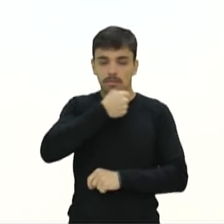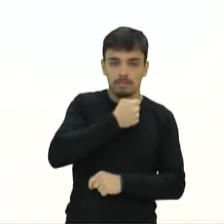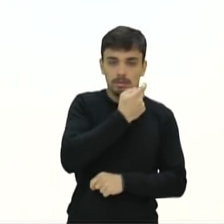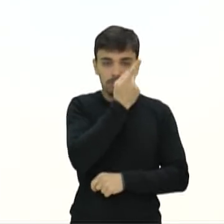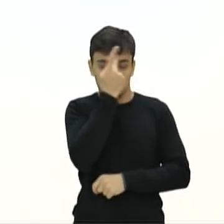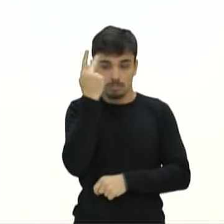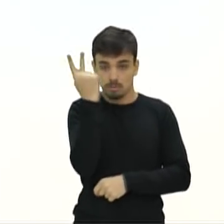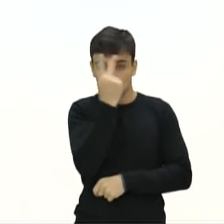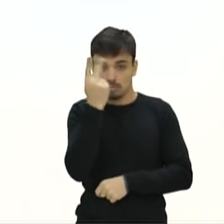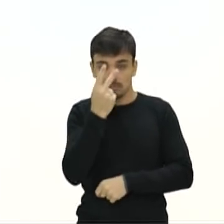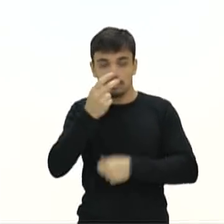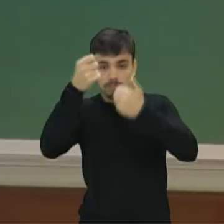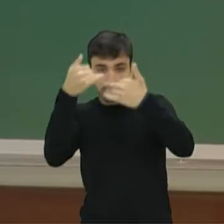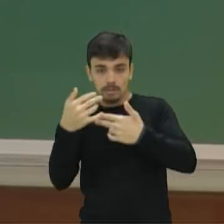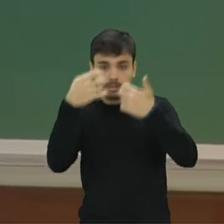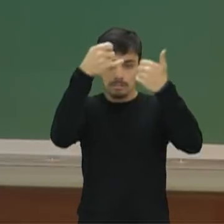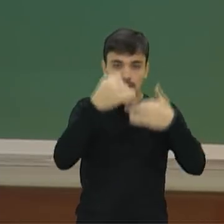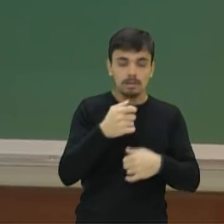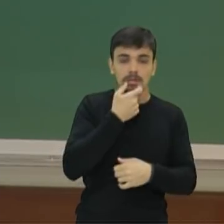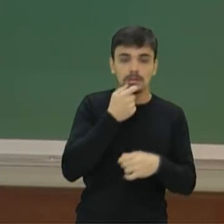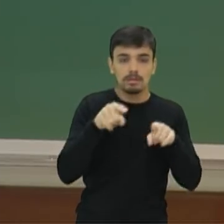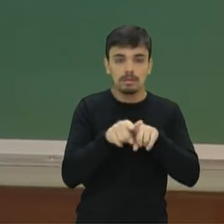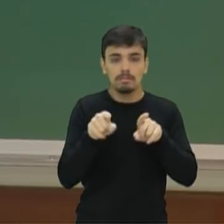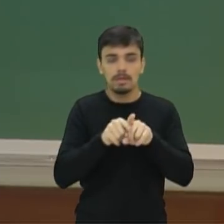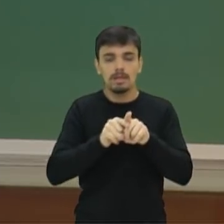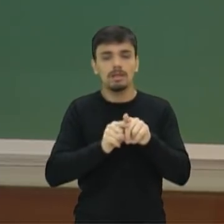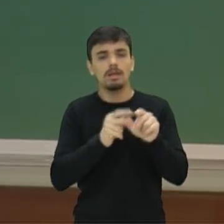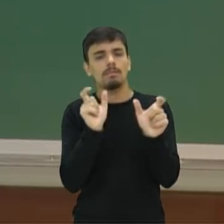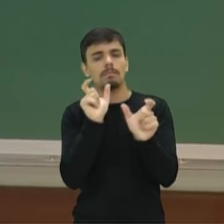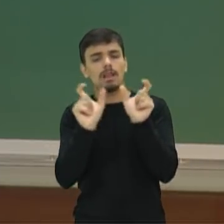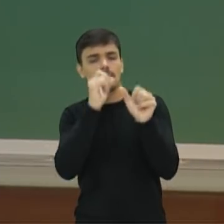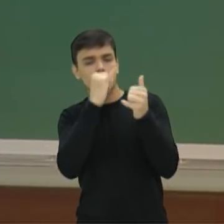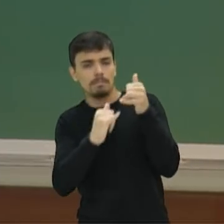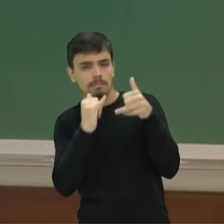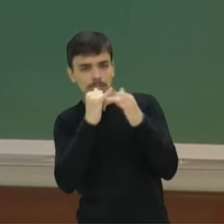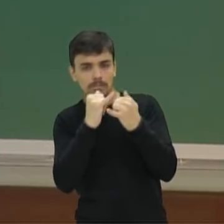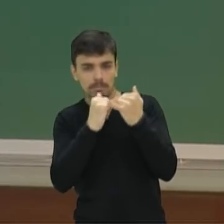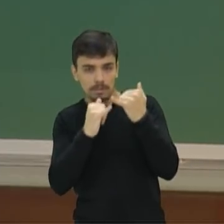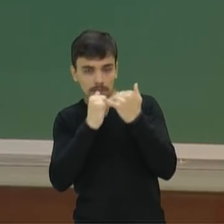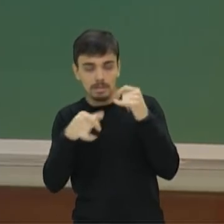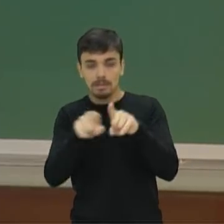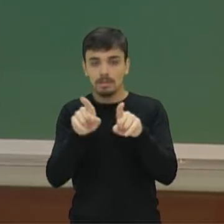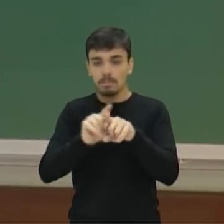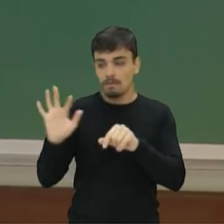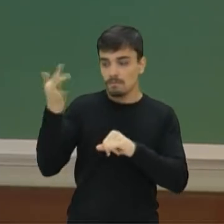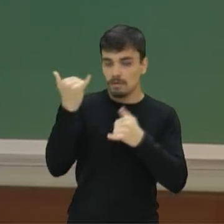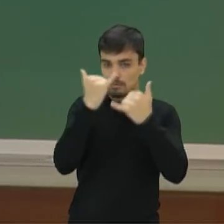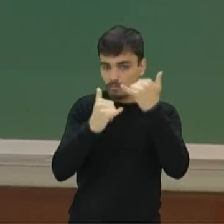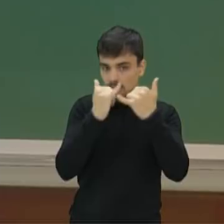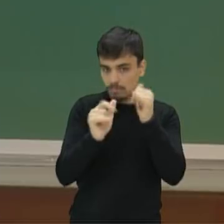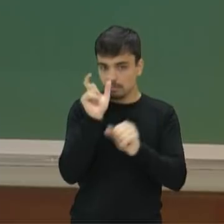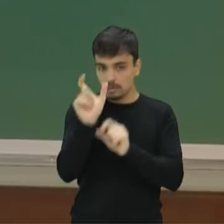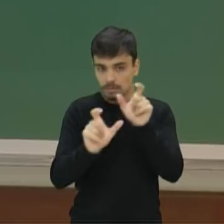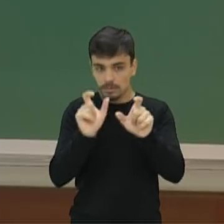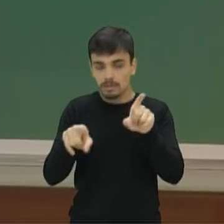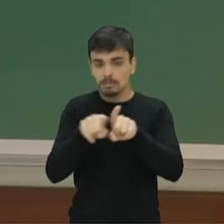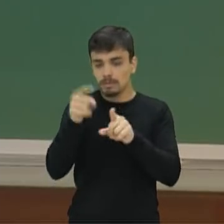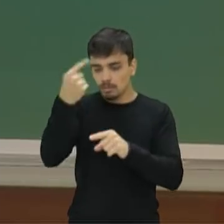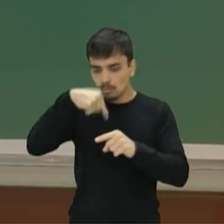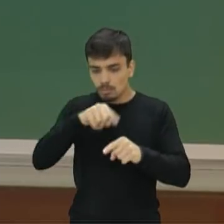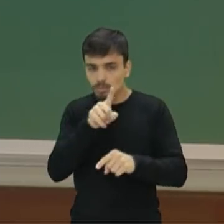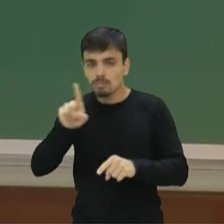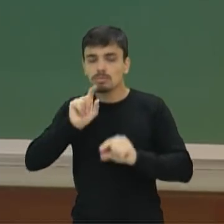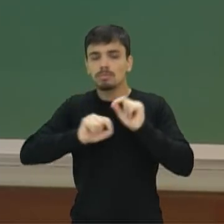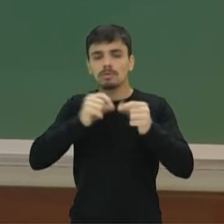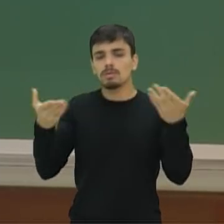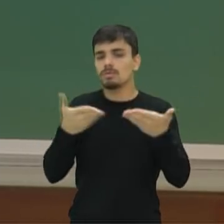inglês. Falamos sobre os nossos cognatos e falsos cognatos, que você já está louco de acostumado. E falamos também sobre a polissemia, certo? E hoje?